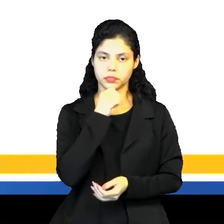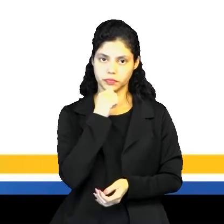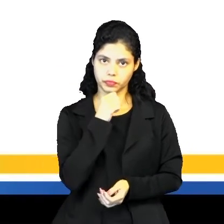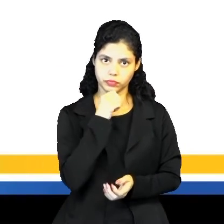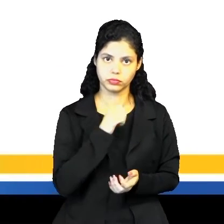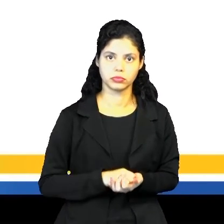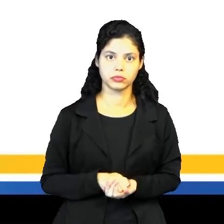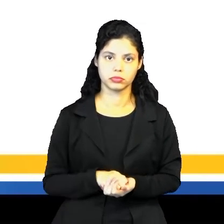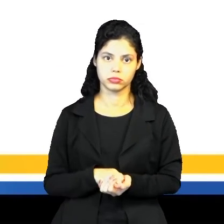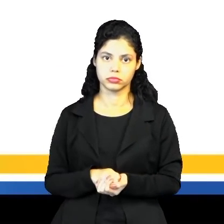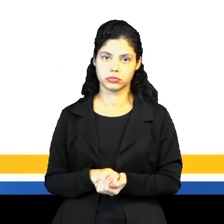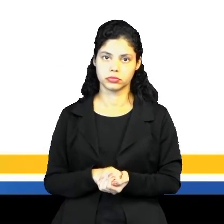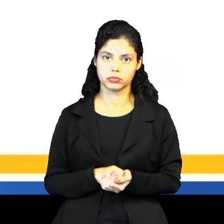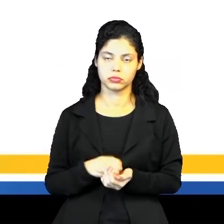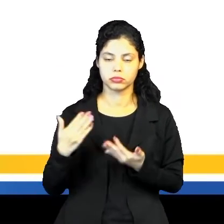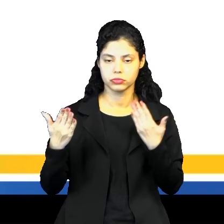aí